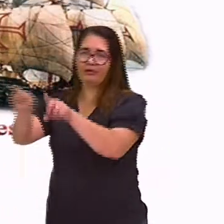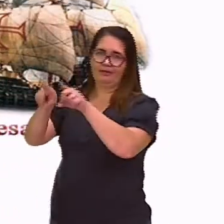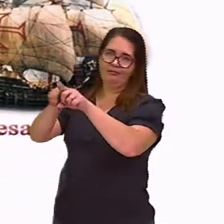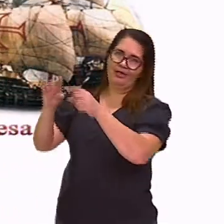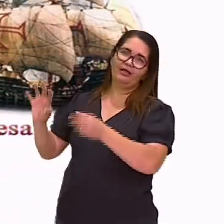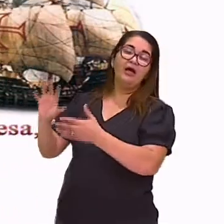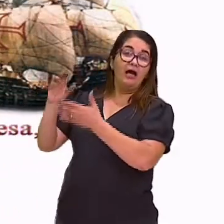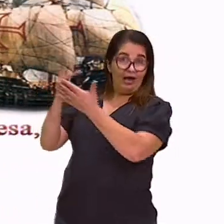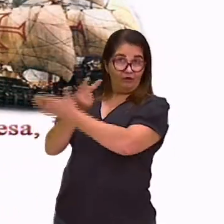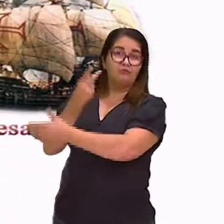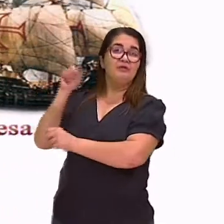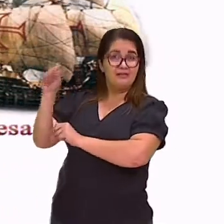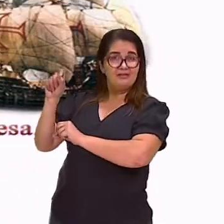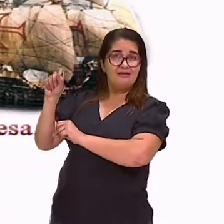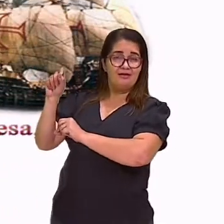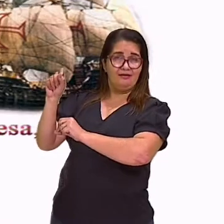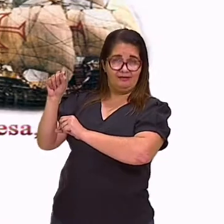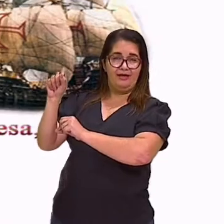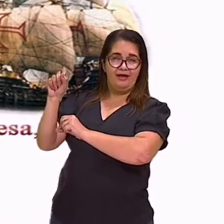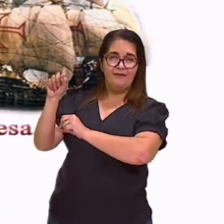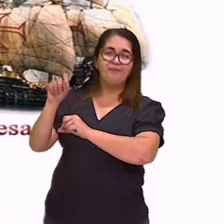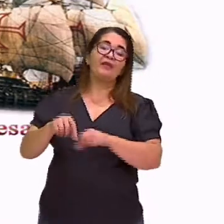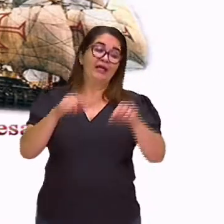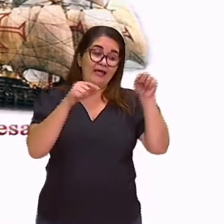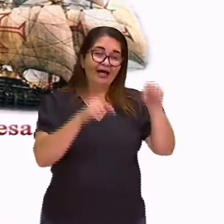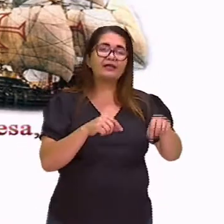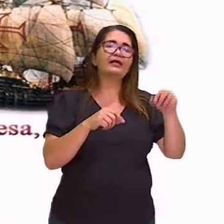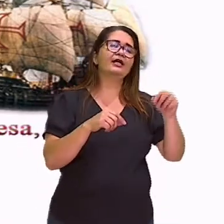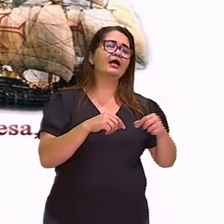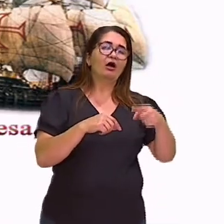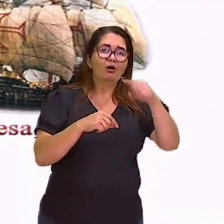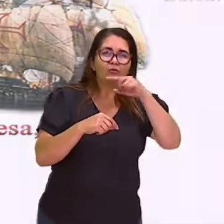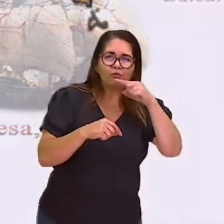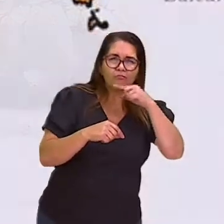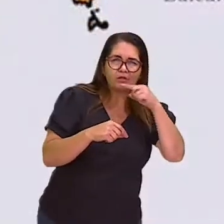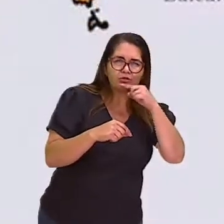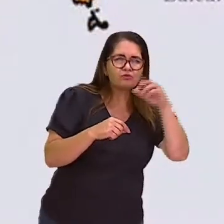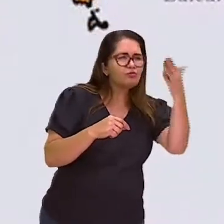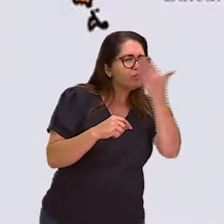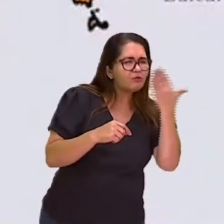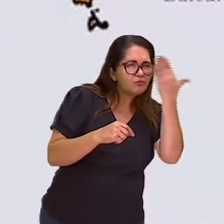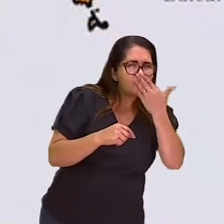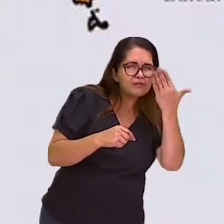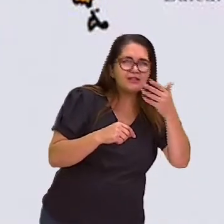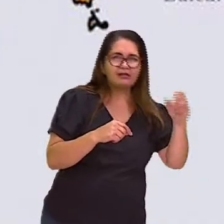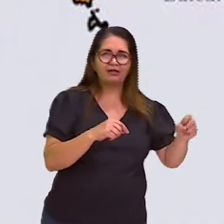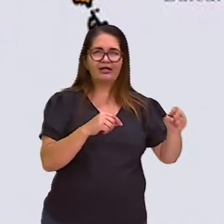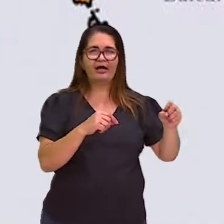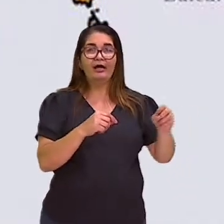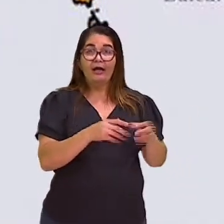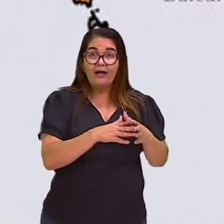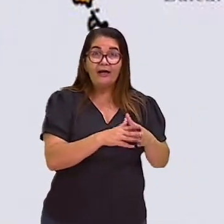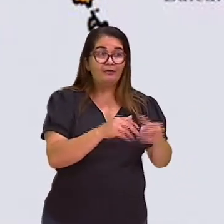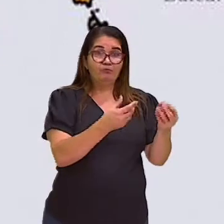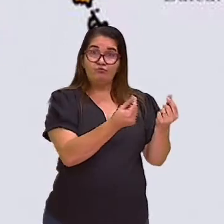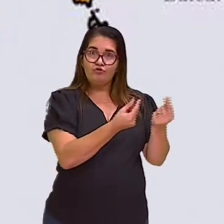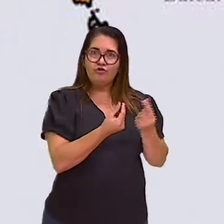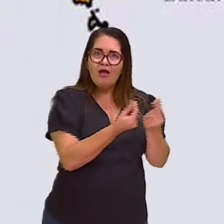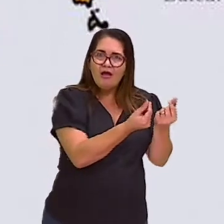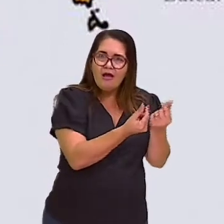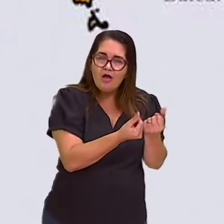atividade do açúcar rendeu bastante lucro para Portugal e Holanda. No entanto, essa situação